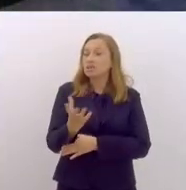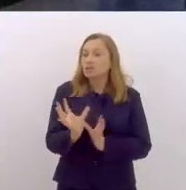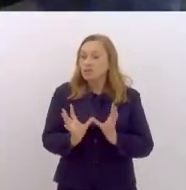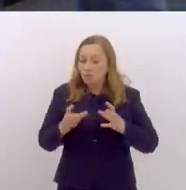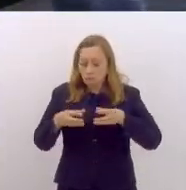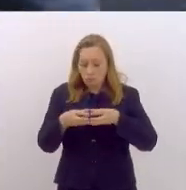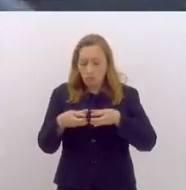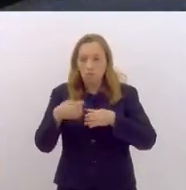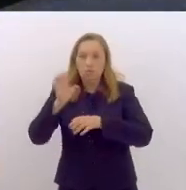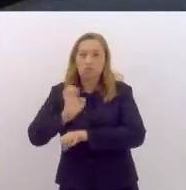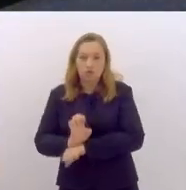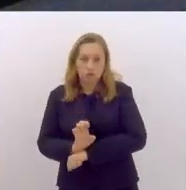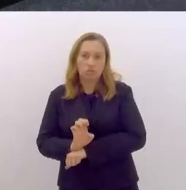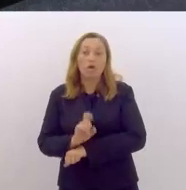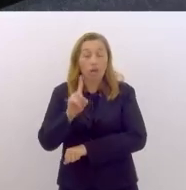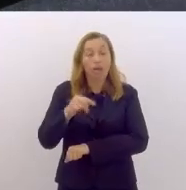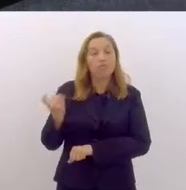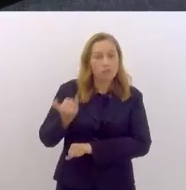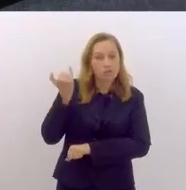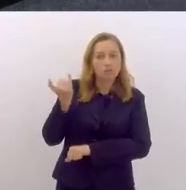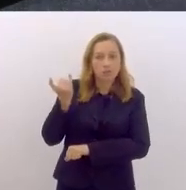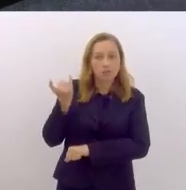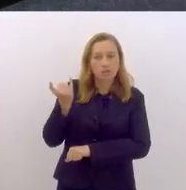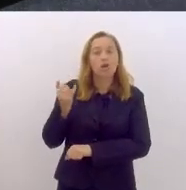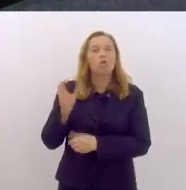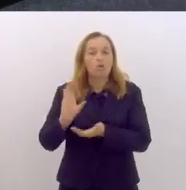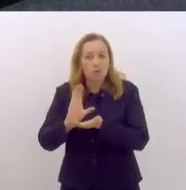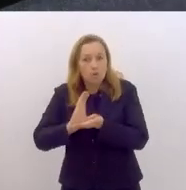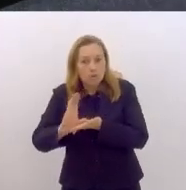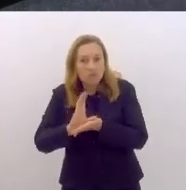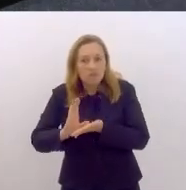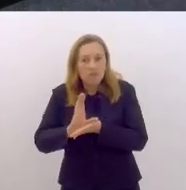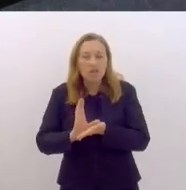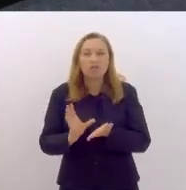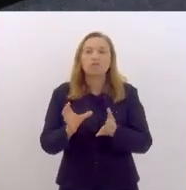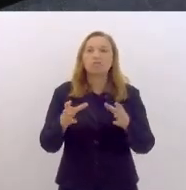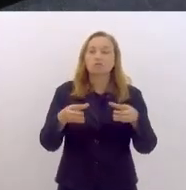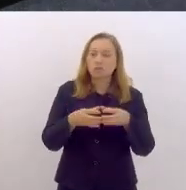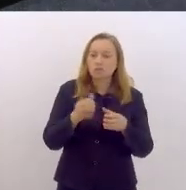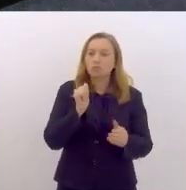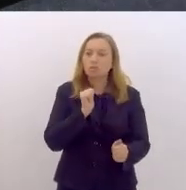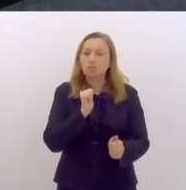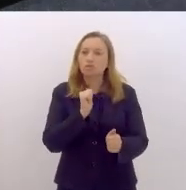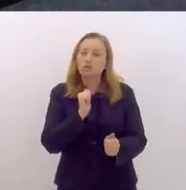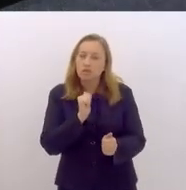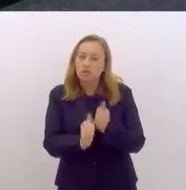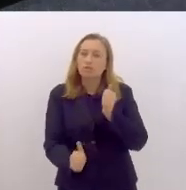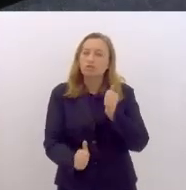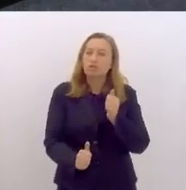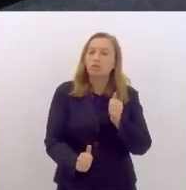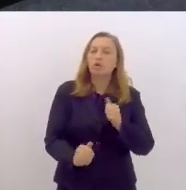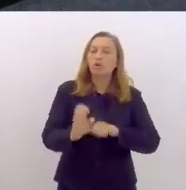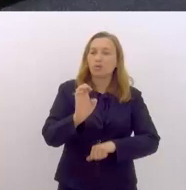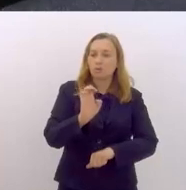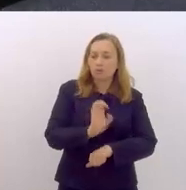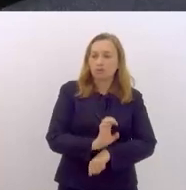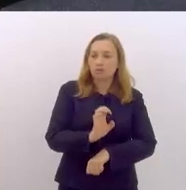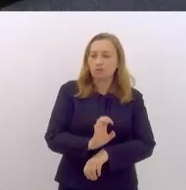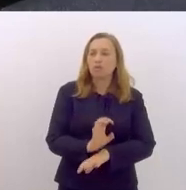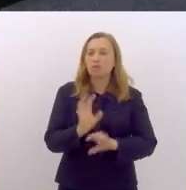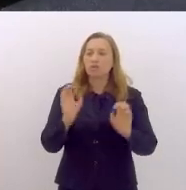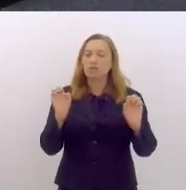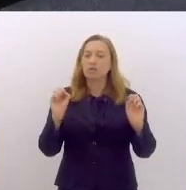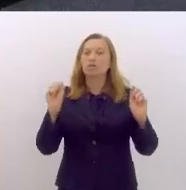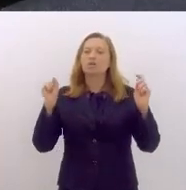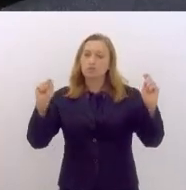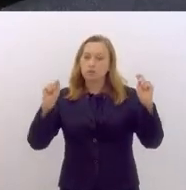colegiado estadual. Exatamente. Parece muito importante. Um conselho estadual de torcidas que vai dialogar com a Associação Nacional para ajudar na